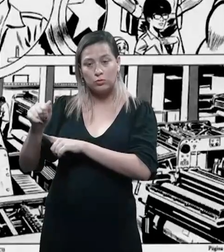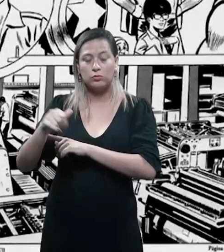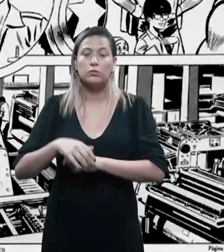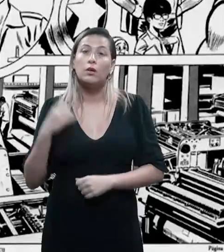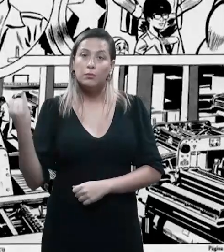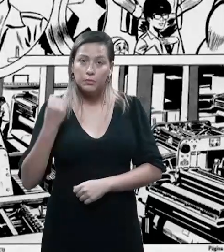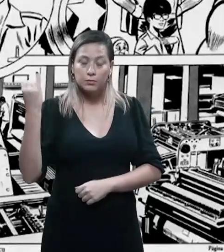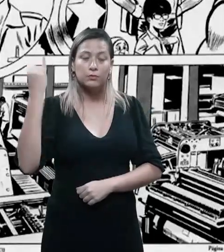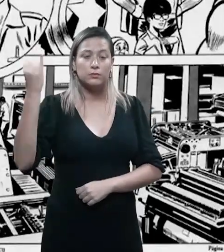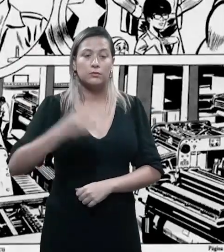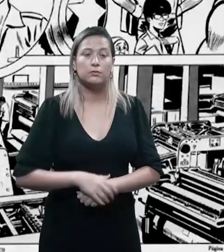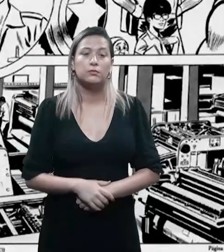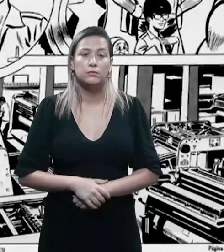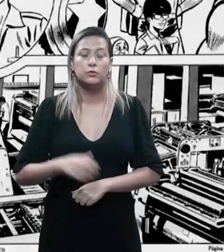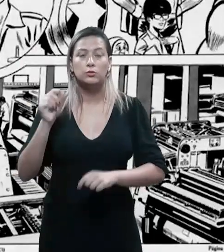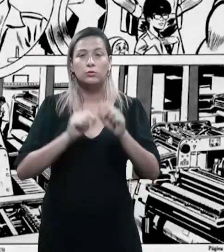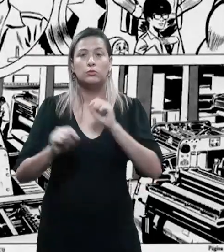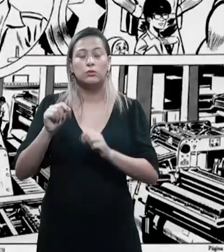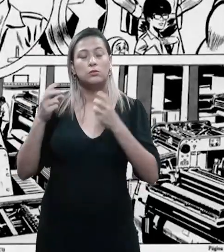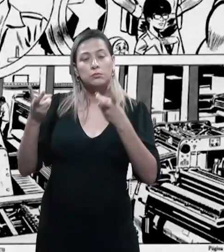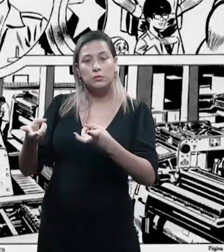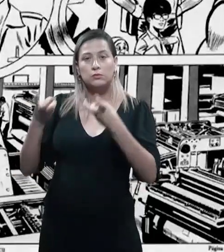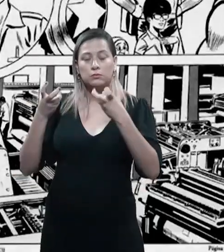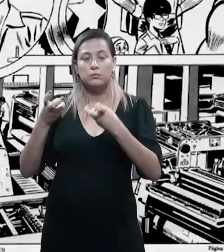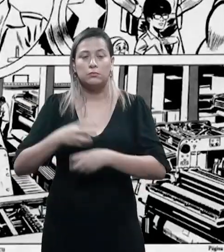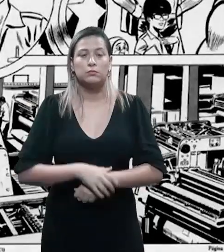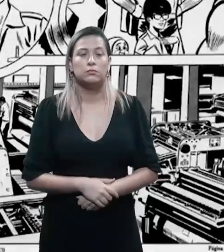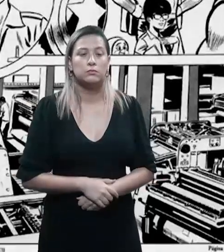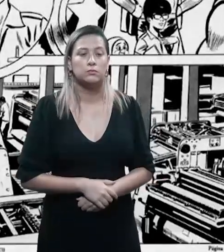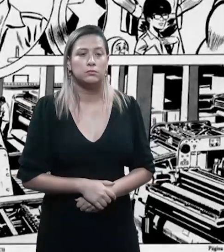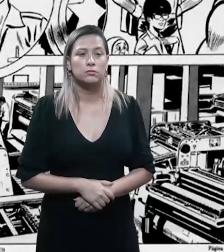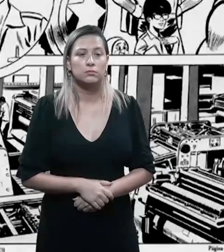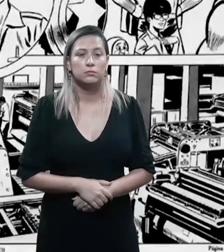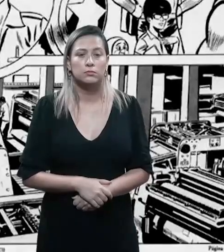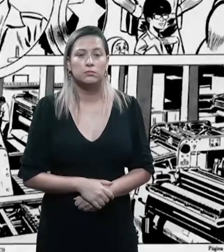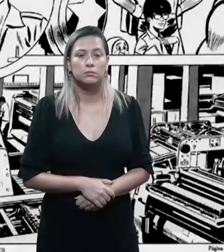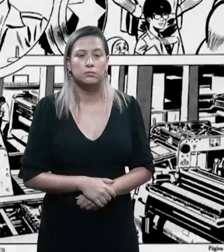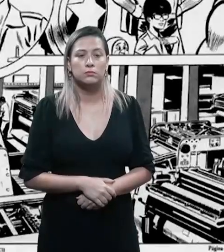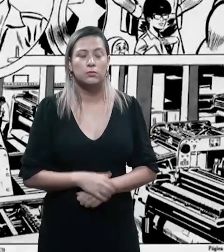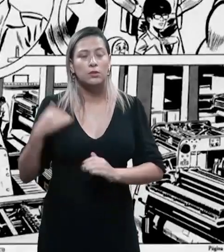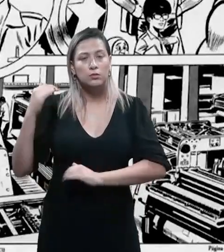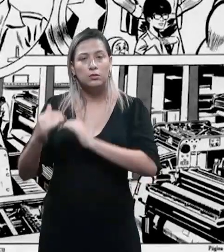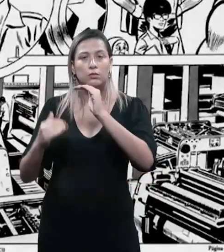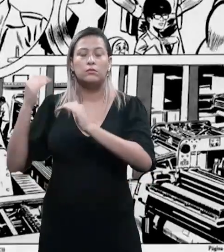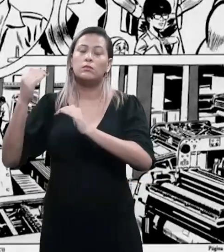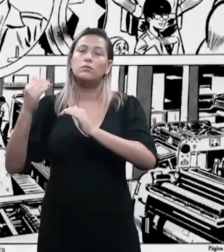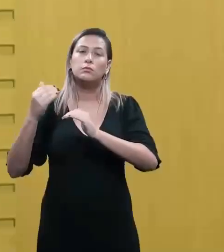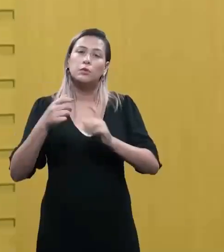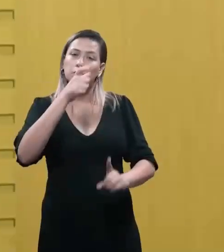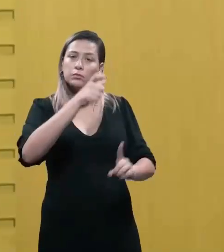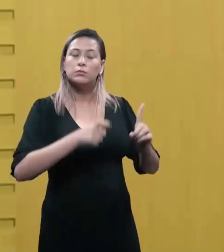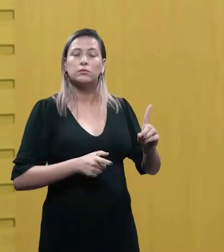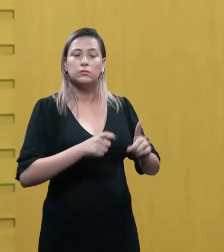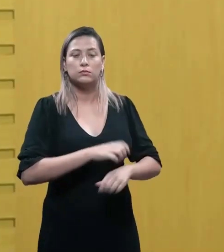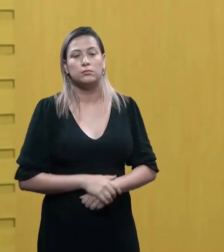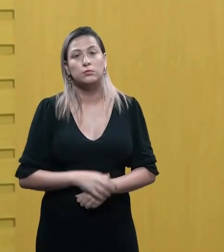também são importantes no sentido de você perceber a dimensão e o desenvolvimento